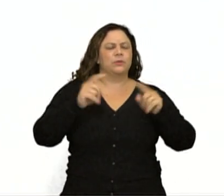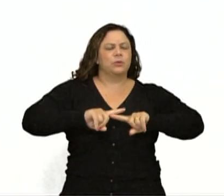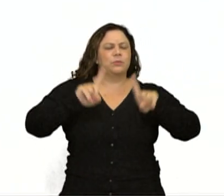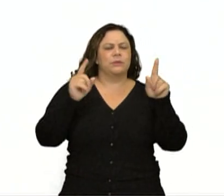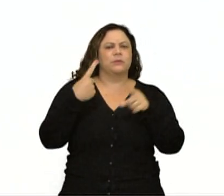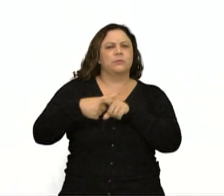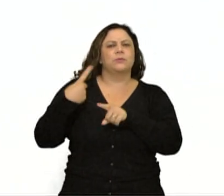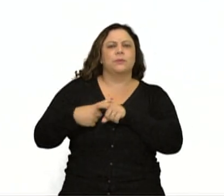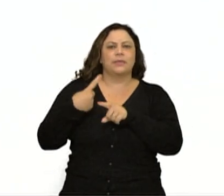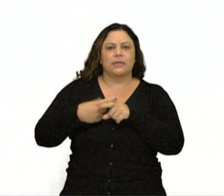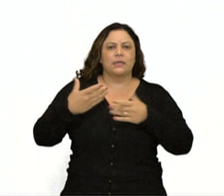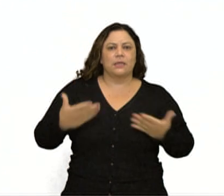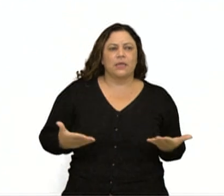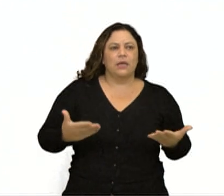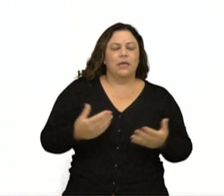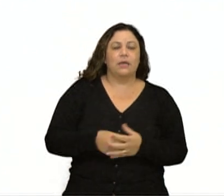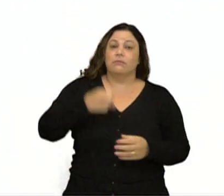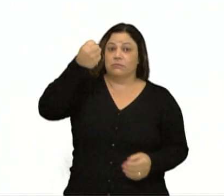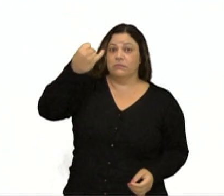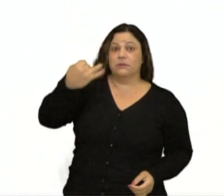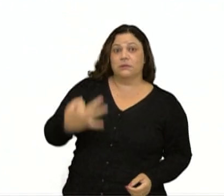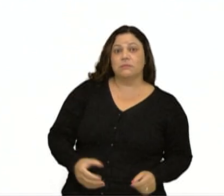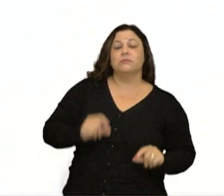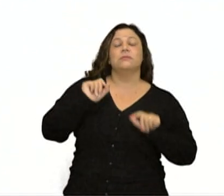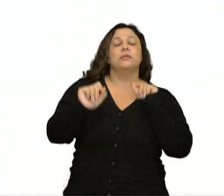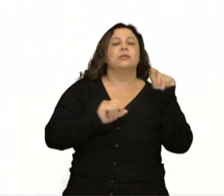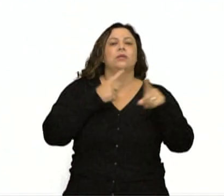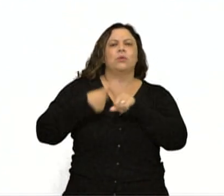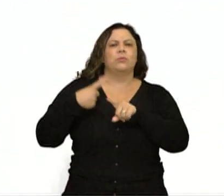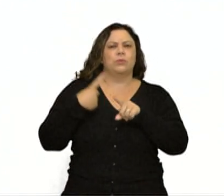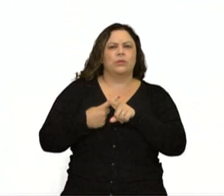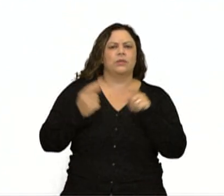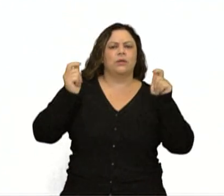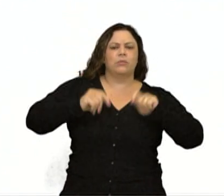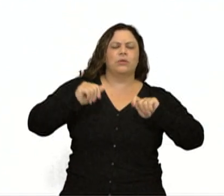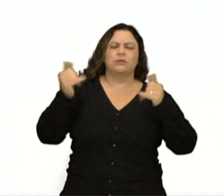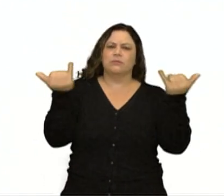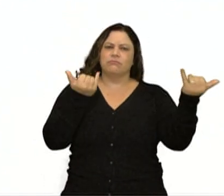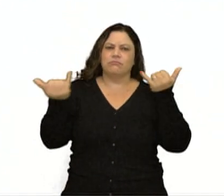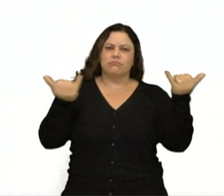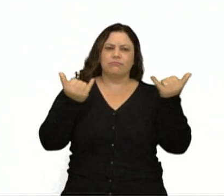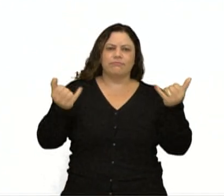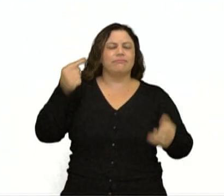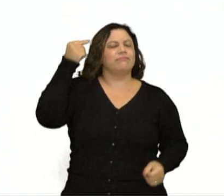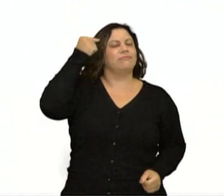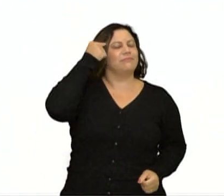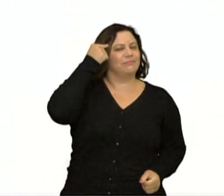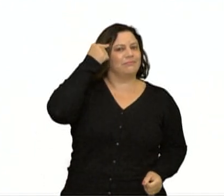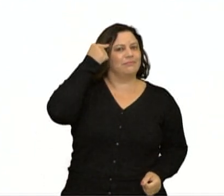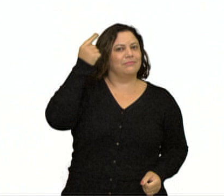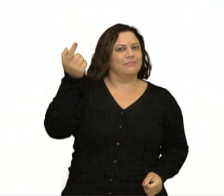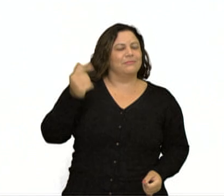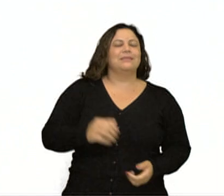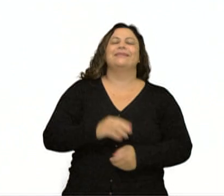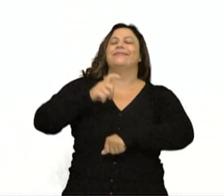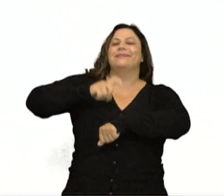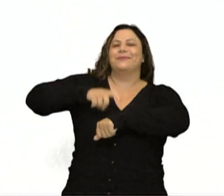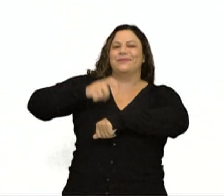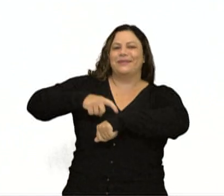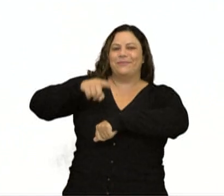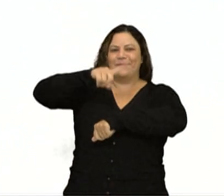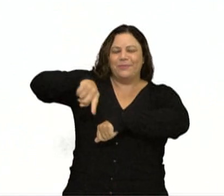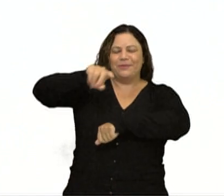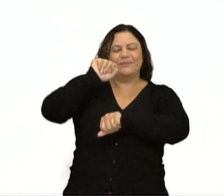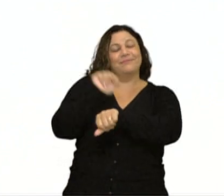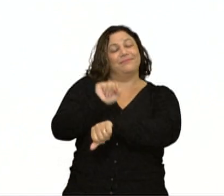quê? Por quê? Justifique o porquê que ele pode ser chamado de informativo. Pense aí. Eu vou dar um tempinho para você. Eu vou